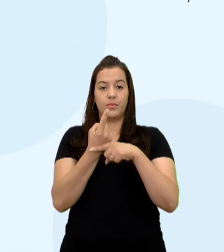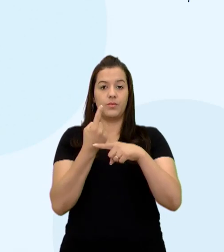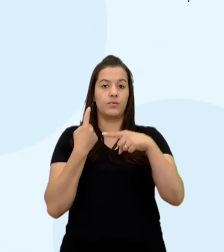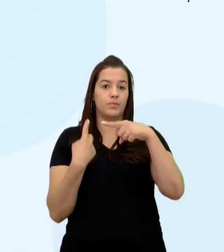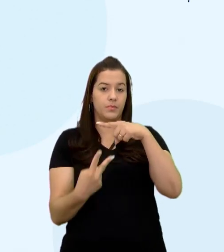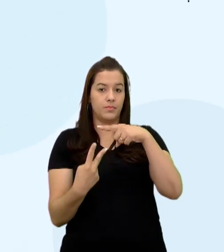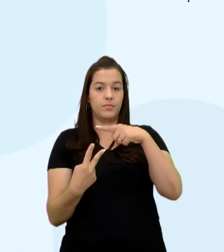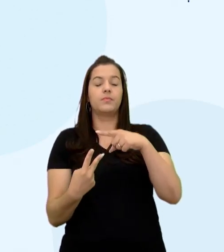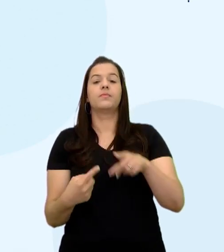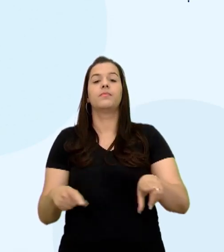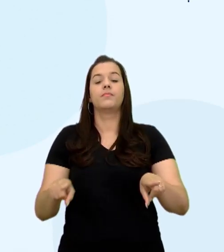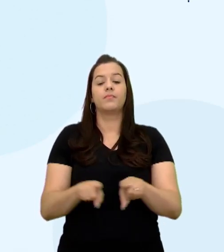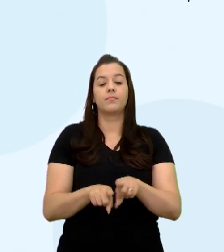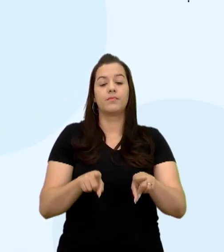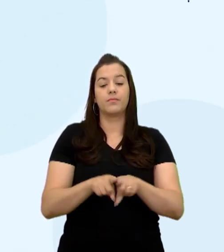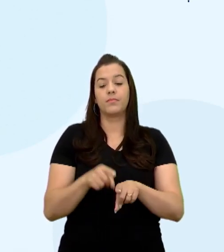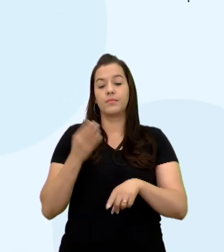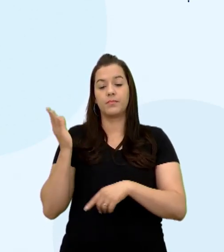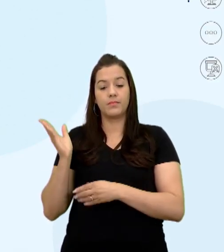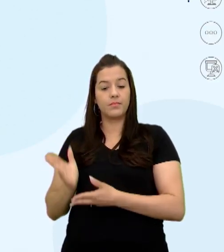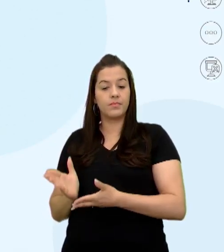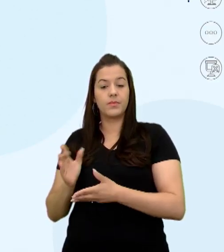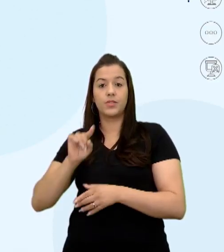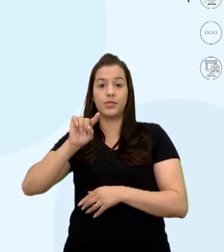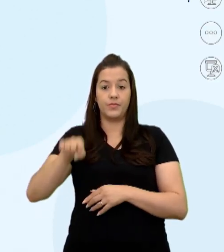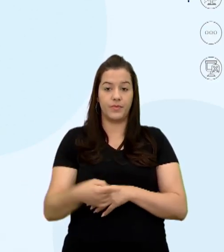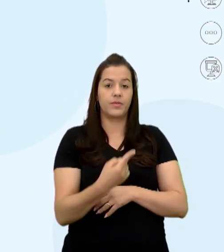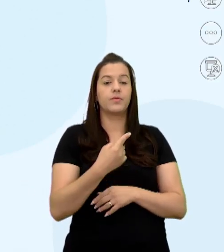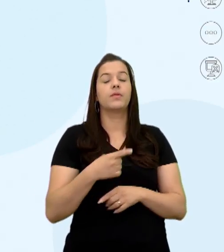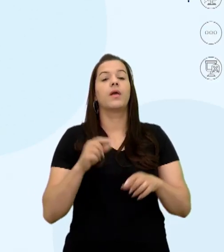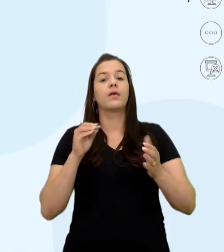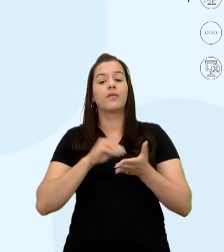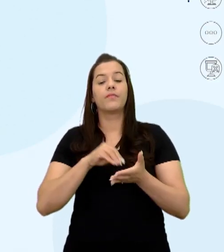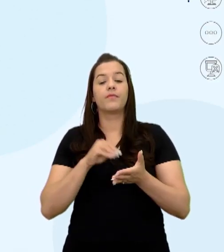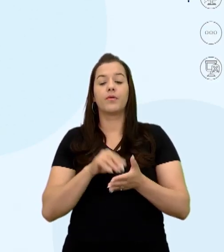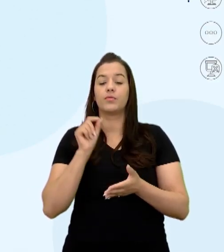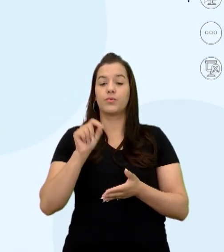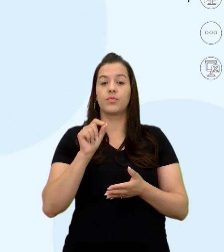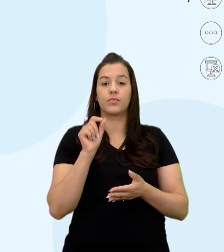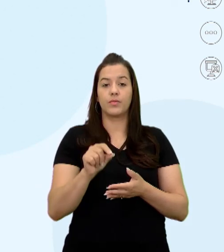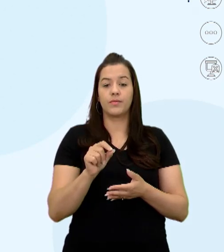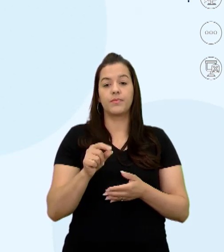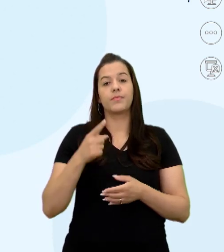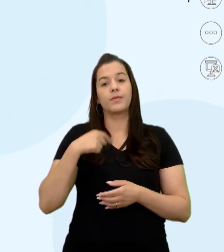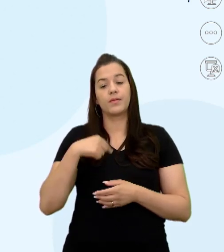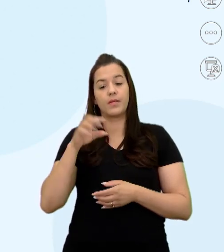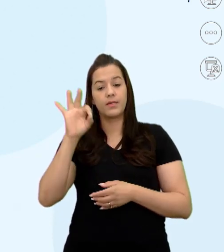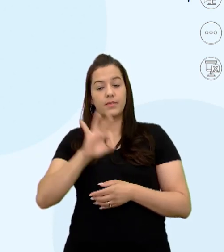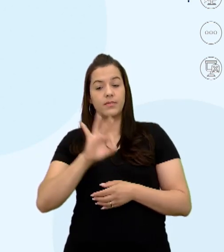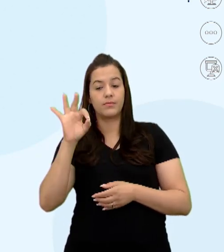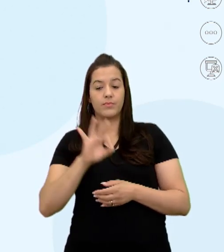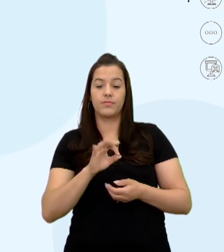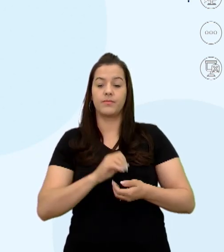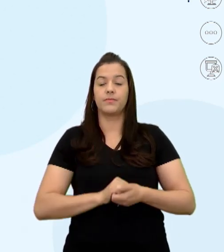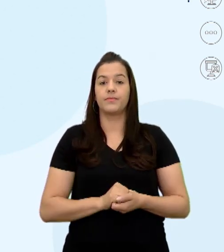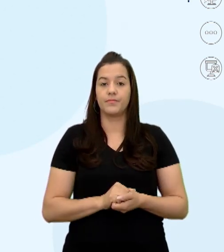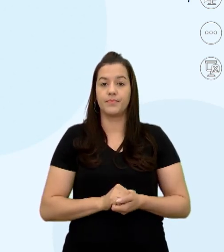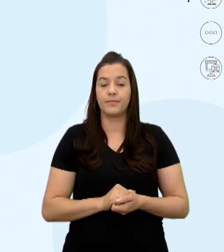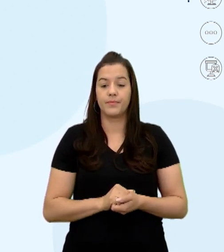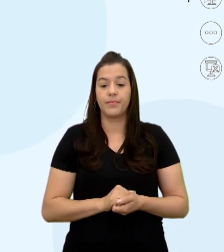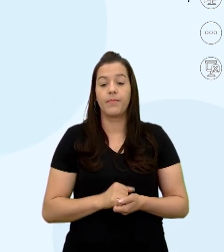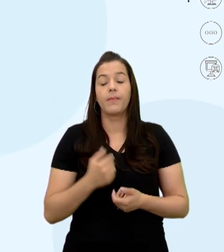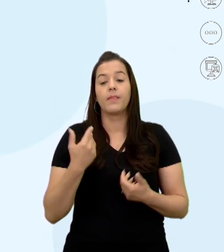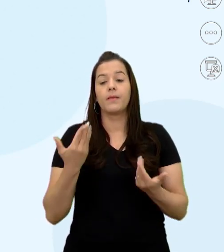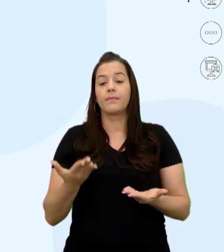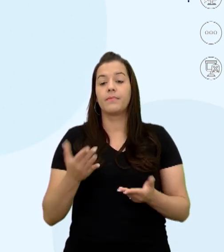1/2, na forma decimal. E aí falta uma, né, Osmar? Sim. Que é a forma percentual. Ok. Para transformar